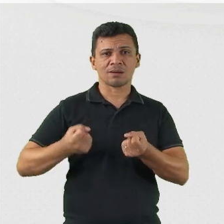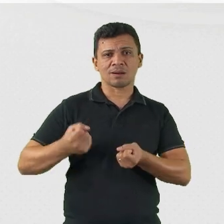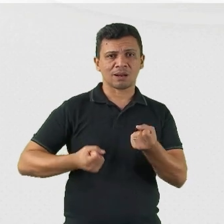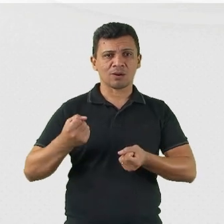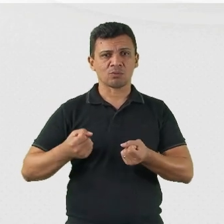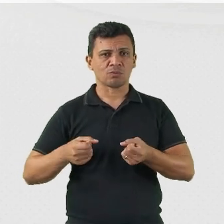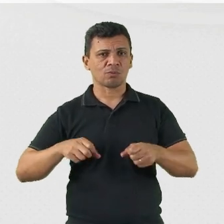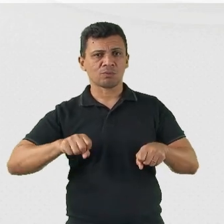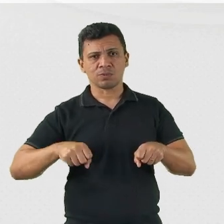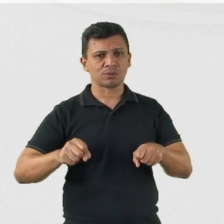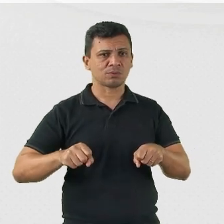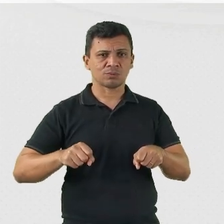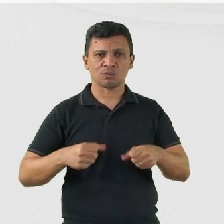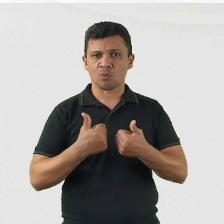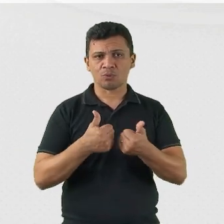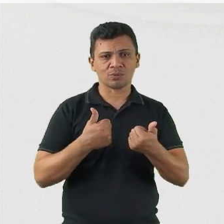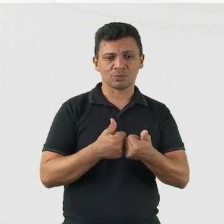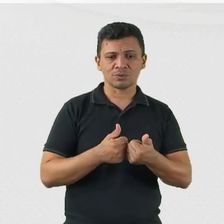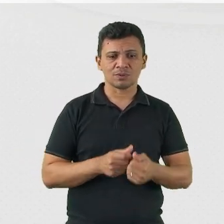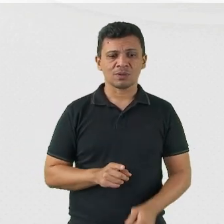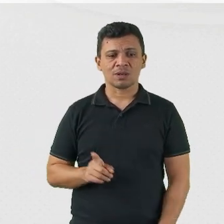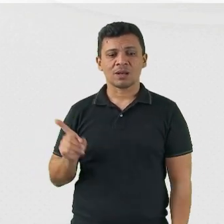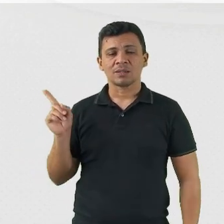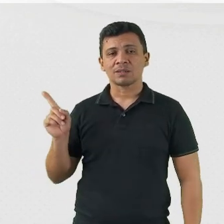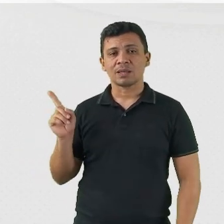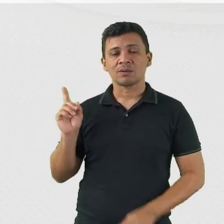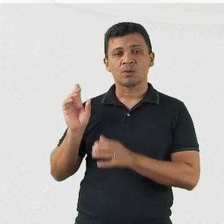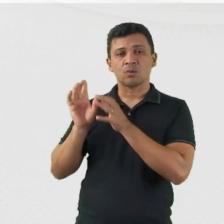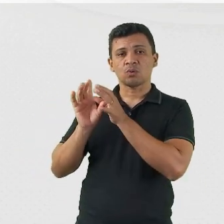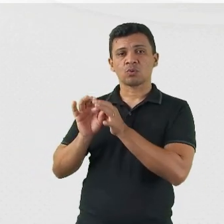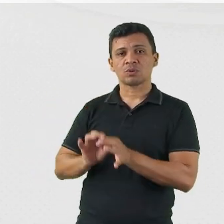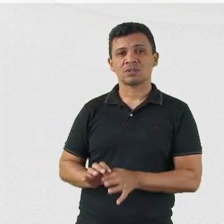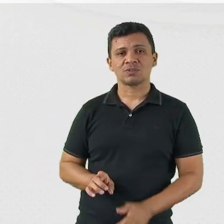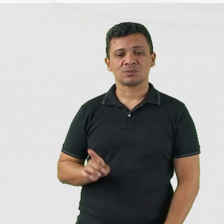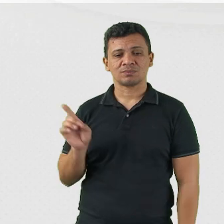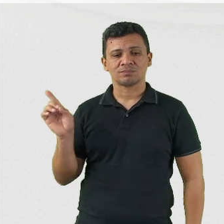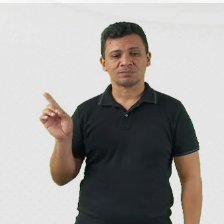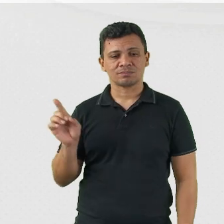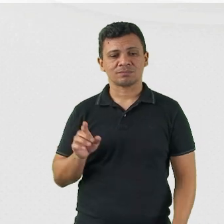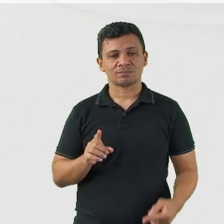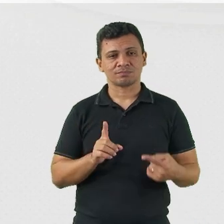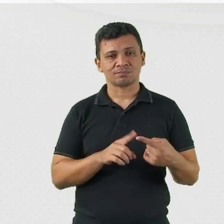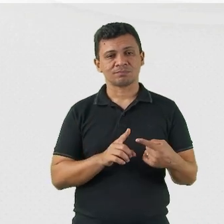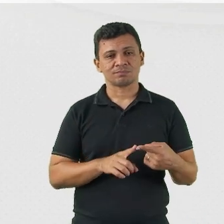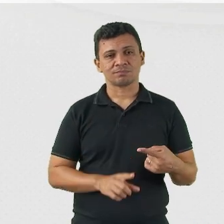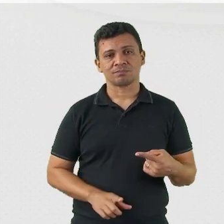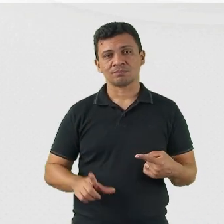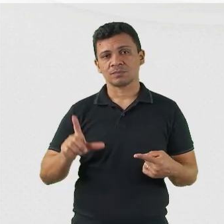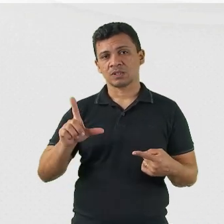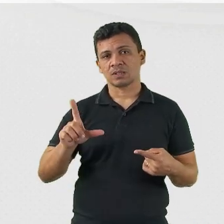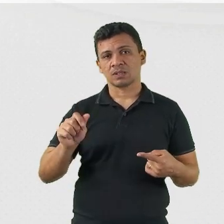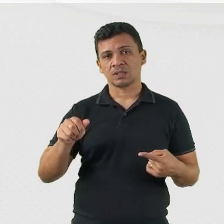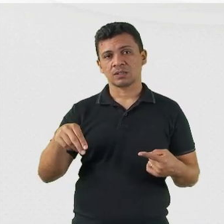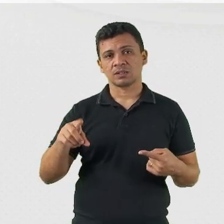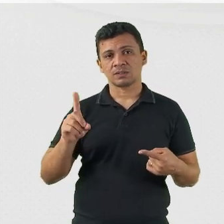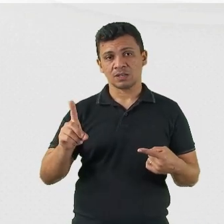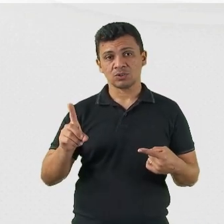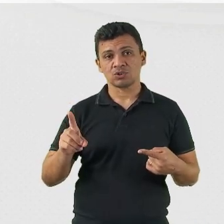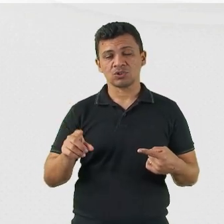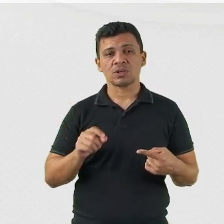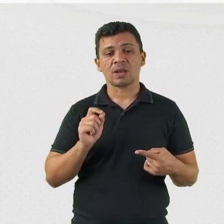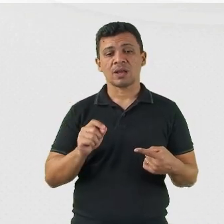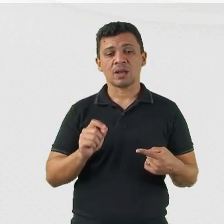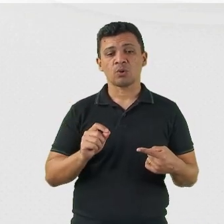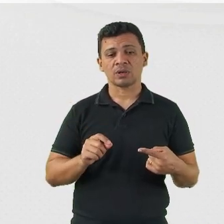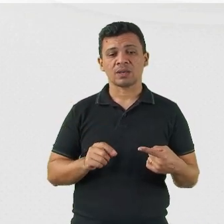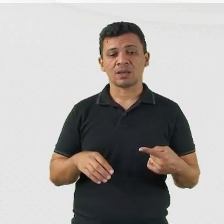aqui para vocês três contextos, três formas. Land, que é o transporte terrestre.